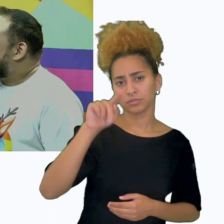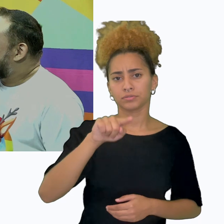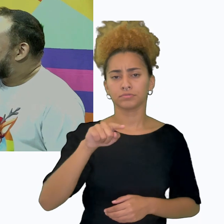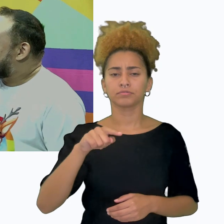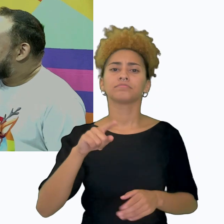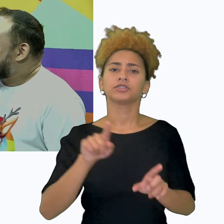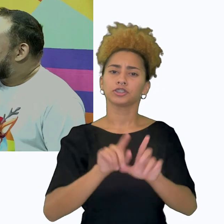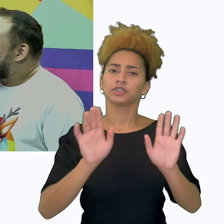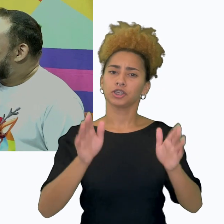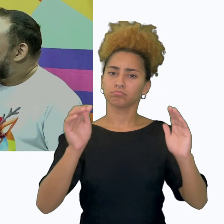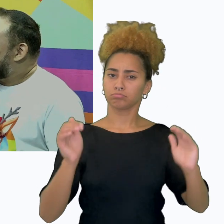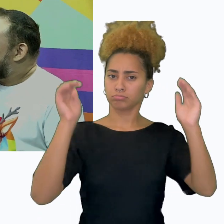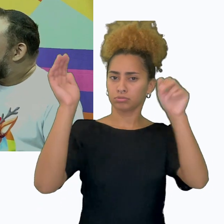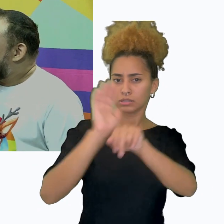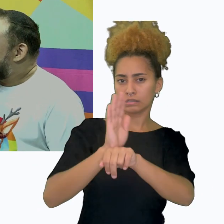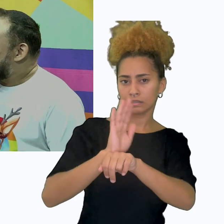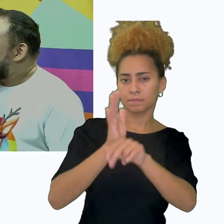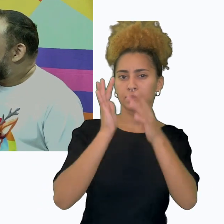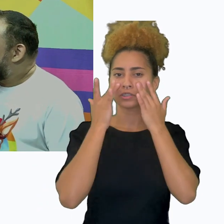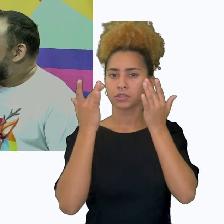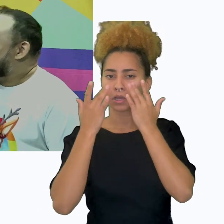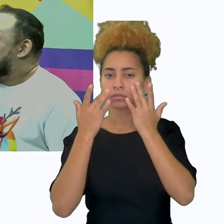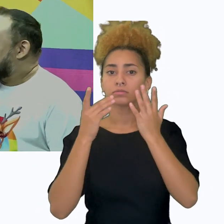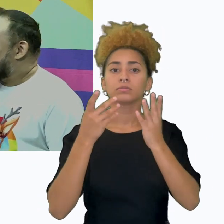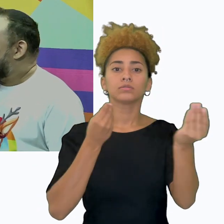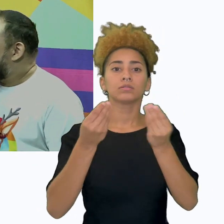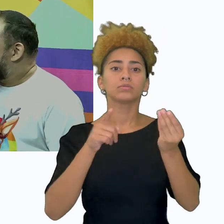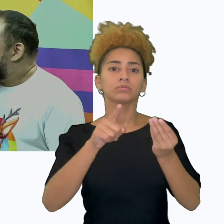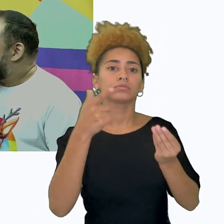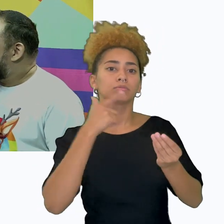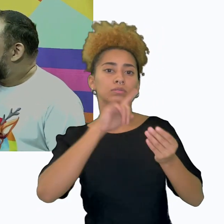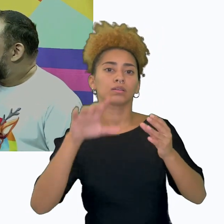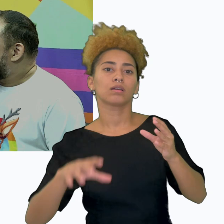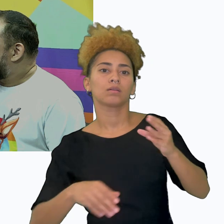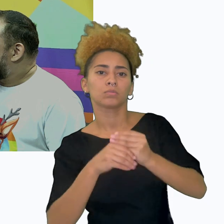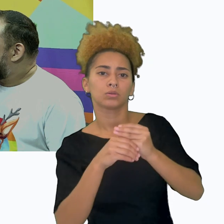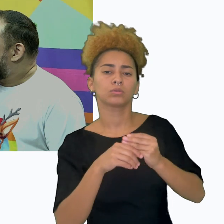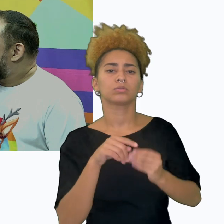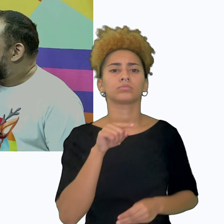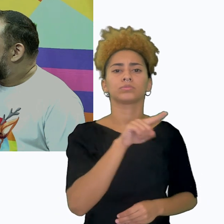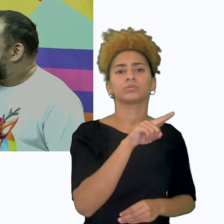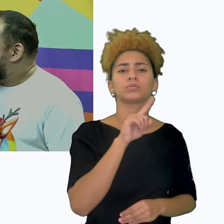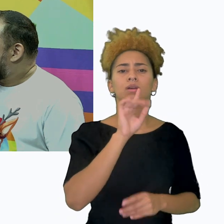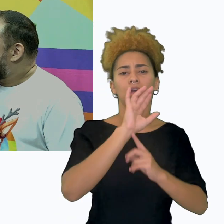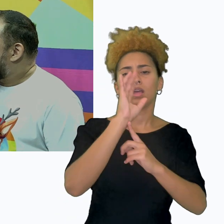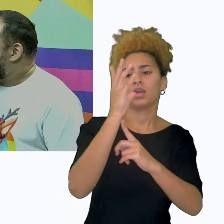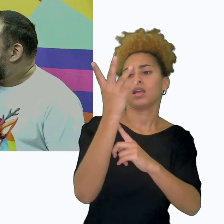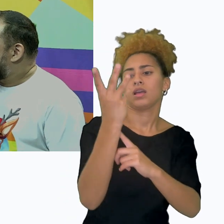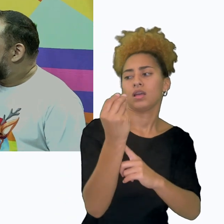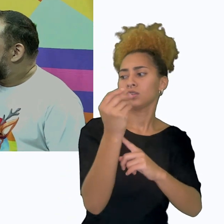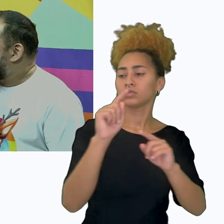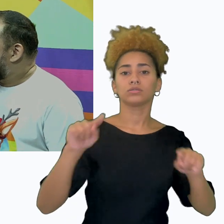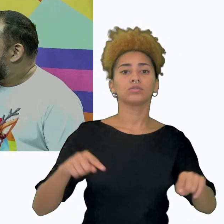diretora, né, já nesse patamar, cinema, teatro, e como que você agregava a